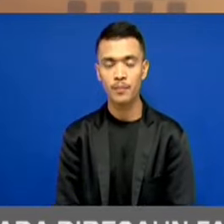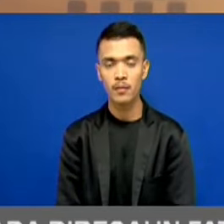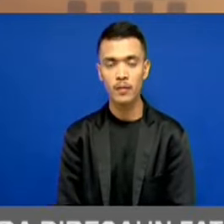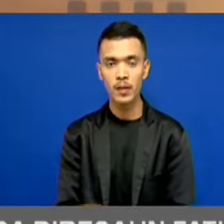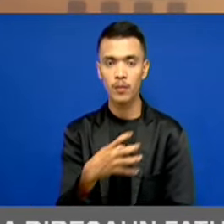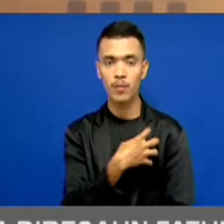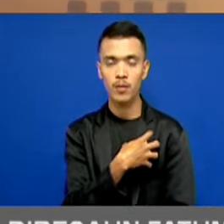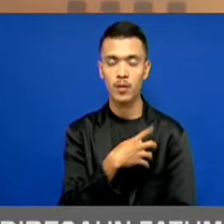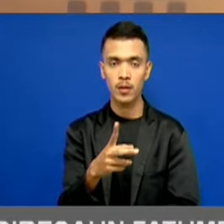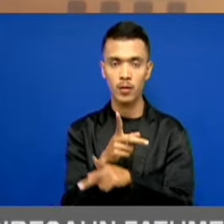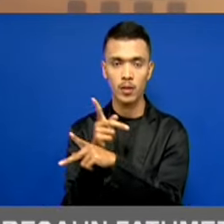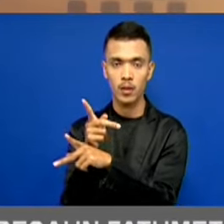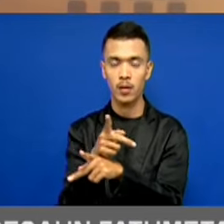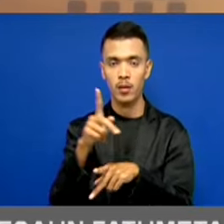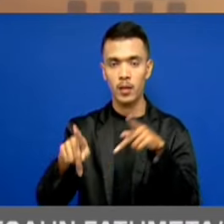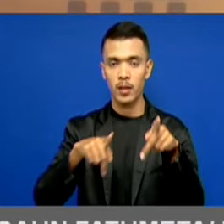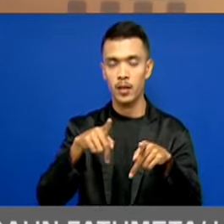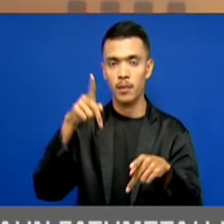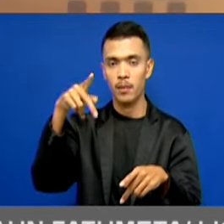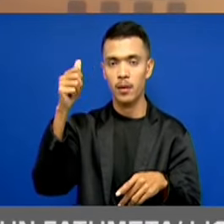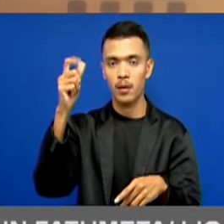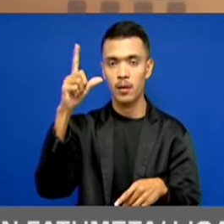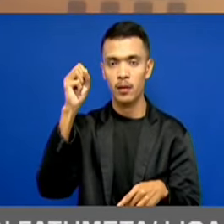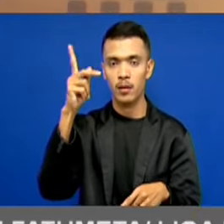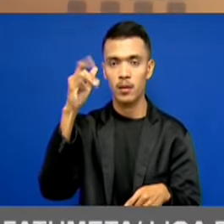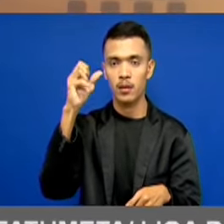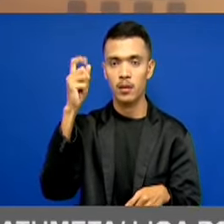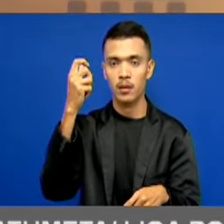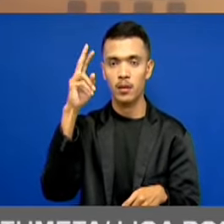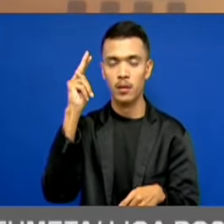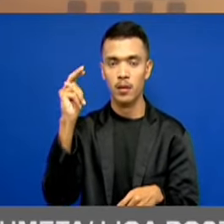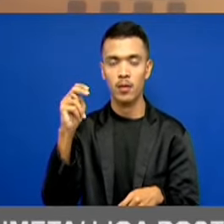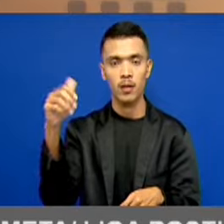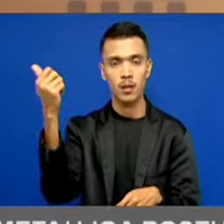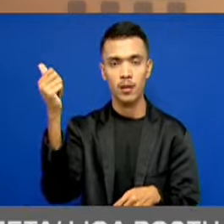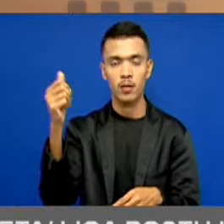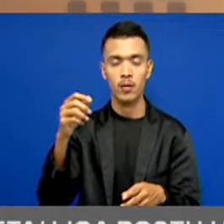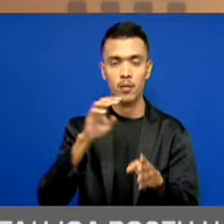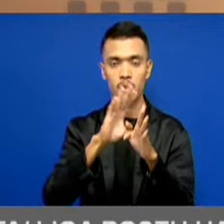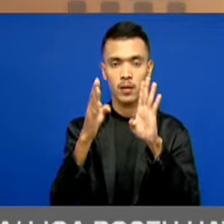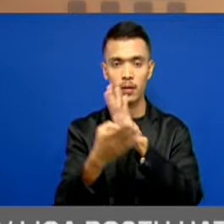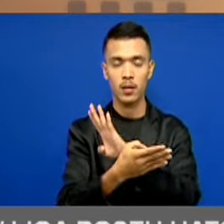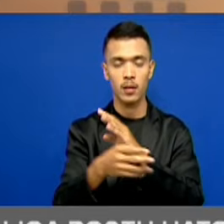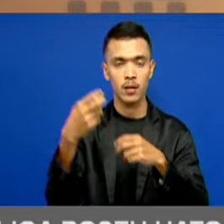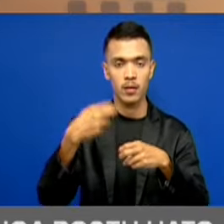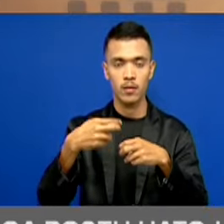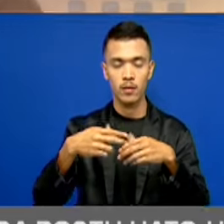PNTL asegura una cidadão paquistanês na Insanulu no BC vítima de tráfico humano Timor-Leste.